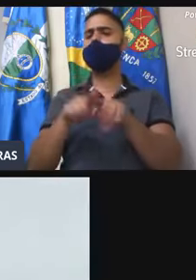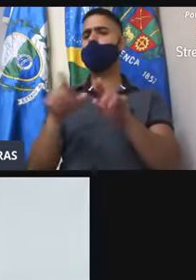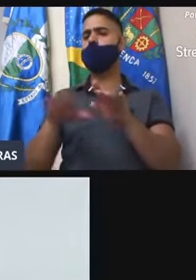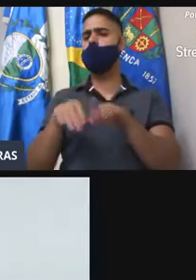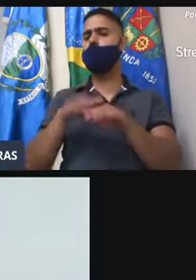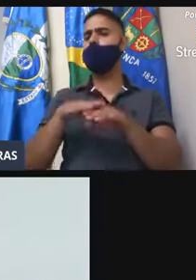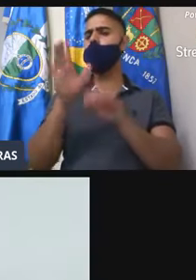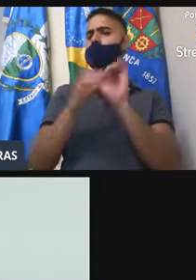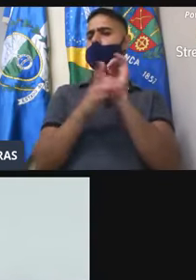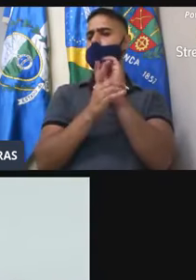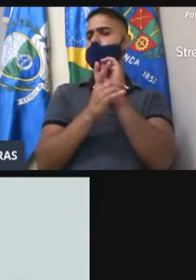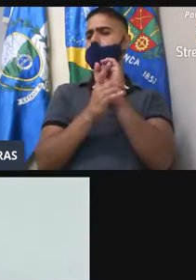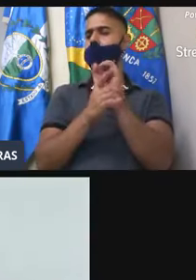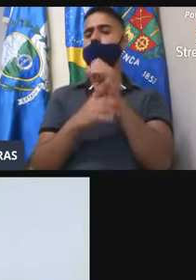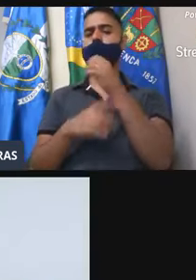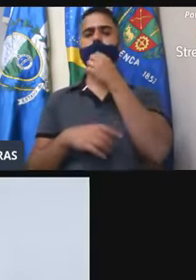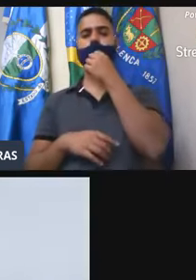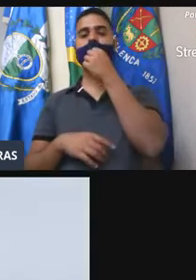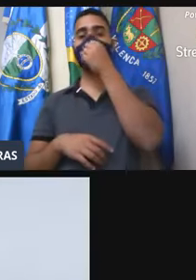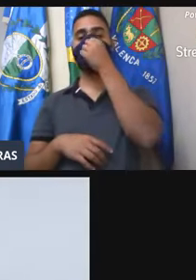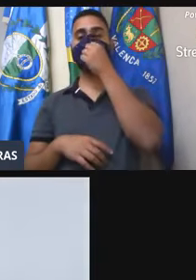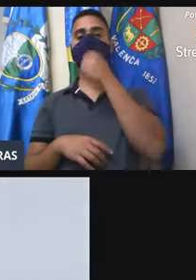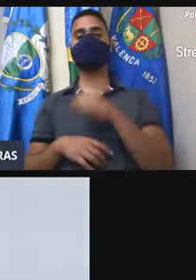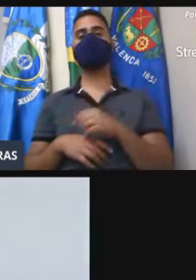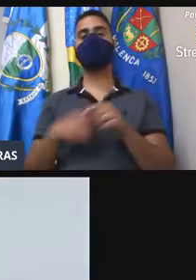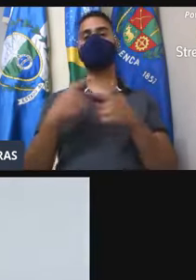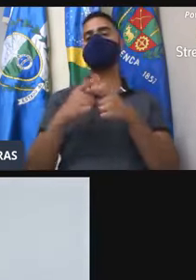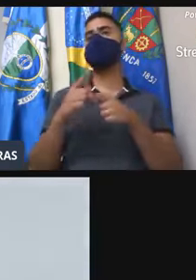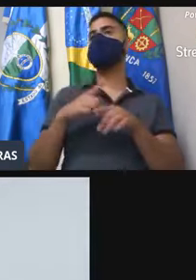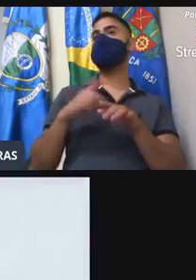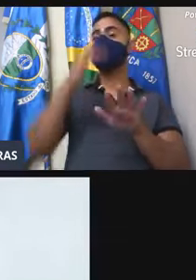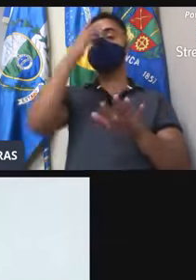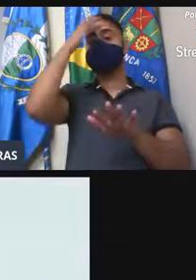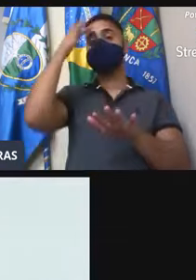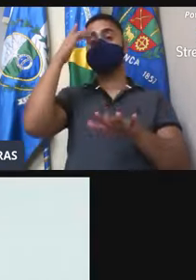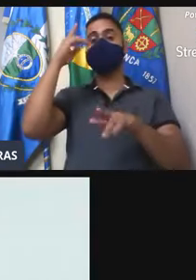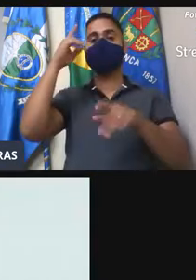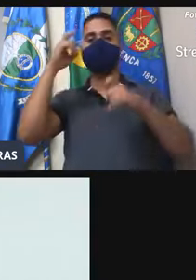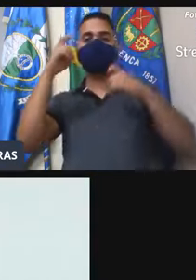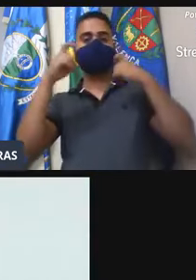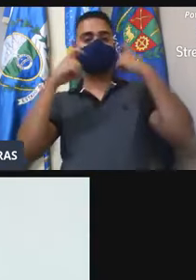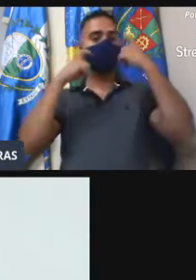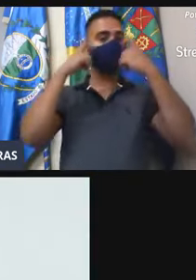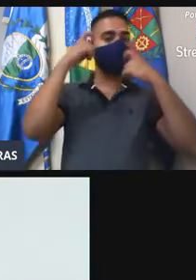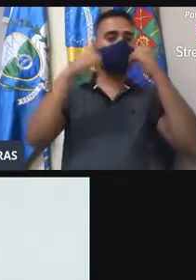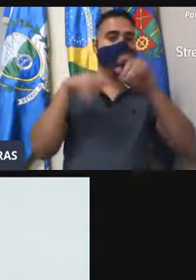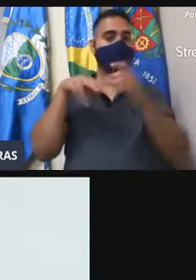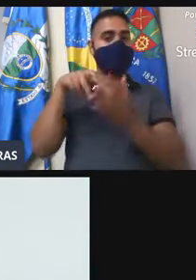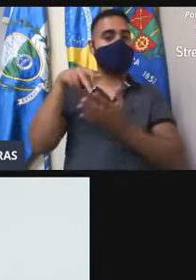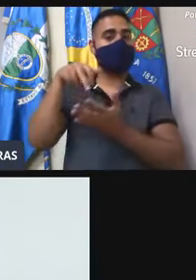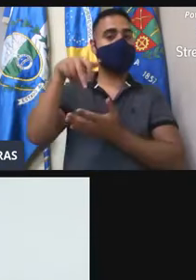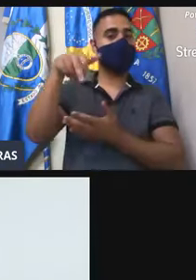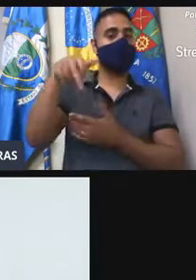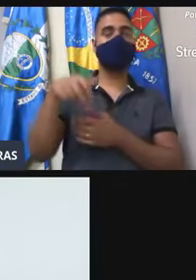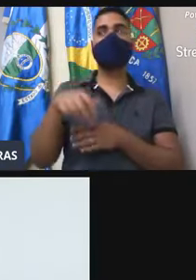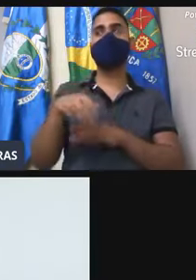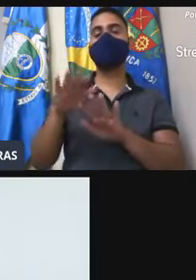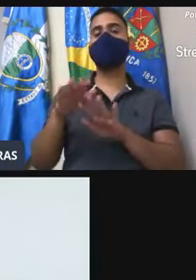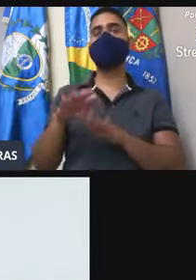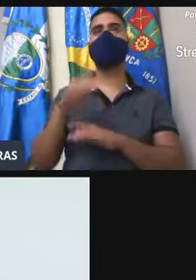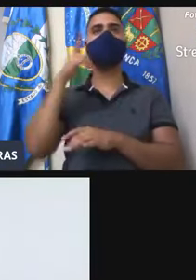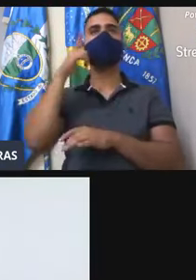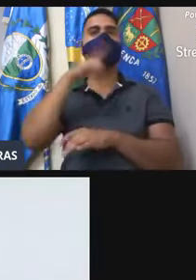para os moradores, um reforço naquela passarela que estava trazendo um pouco de intranquilidade. Graças a Deus